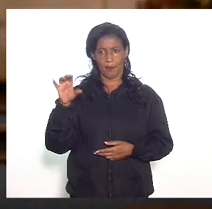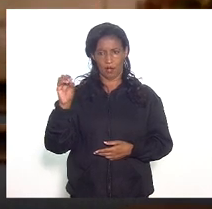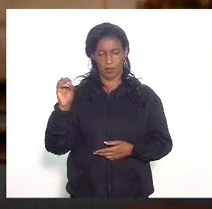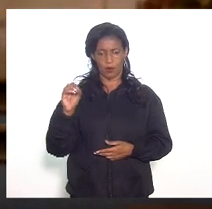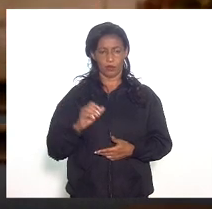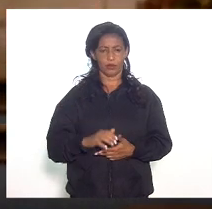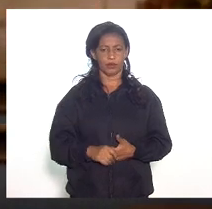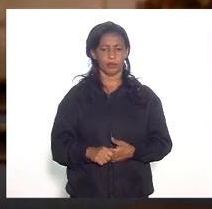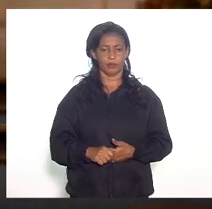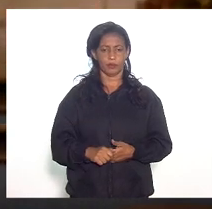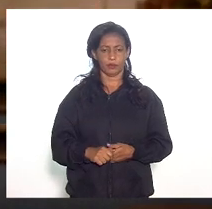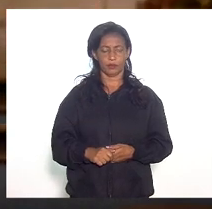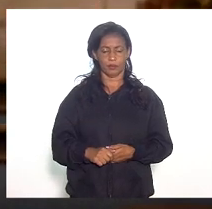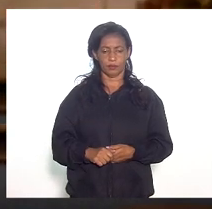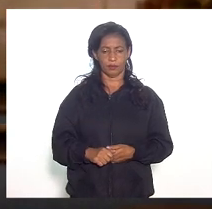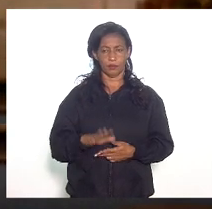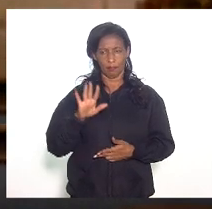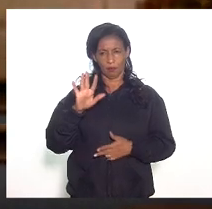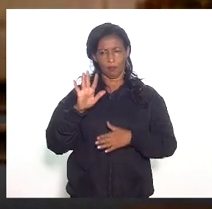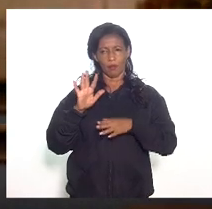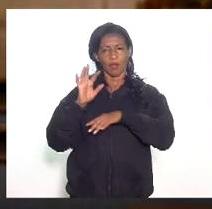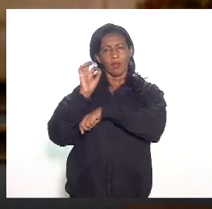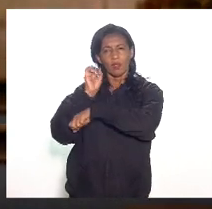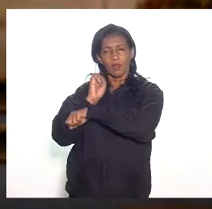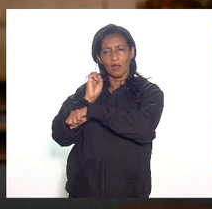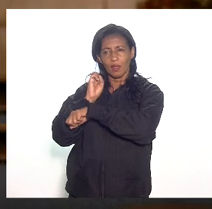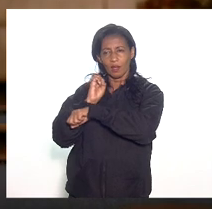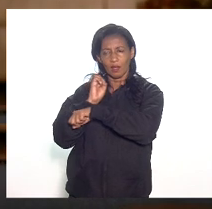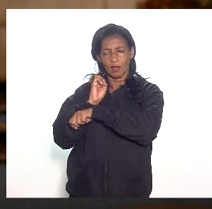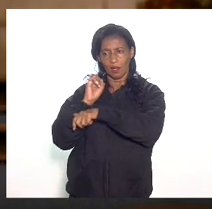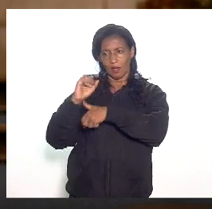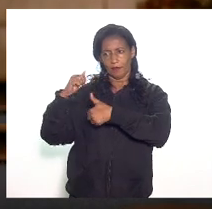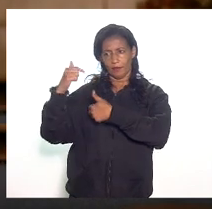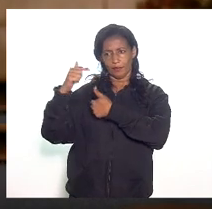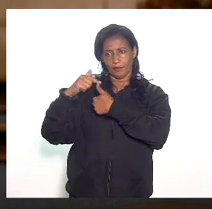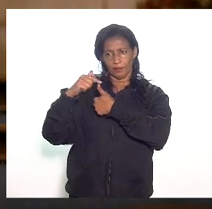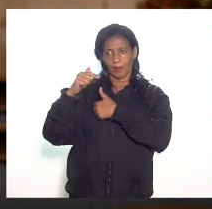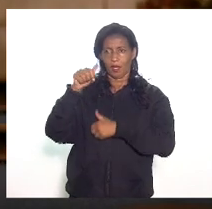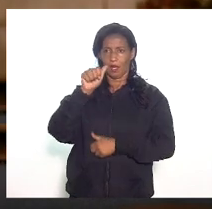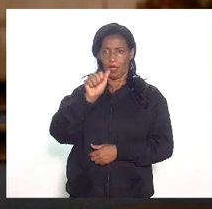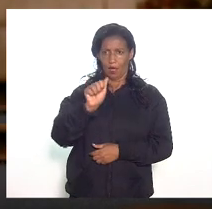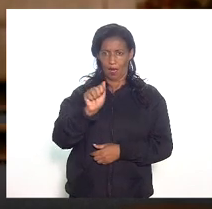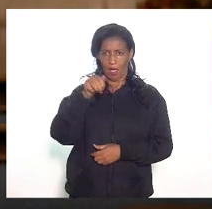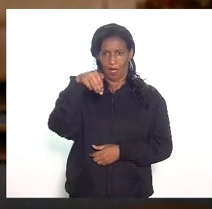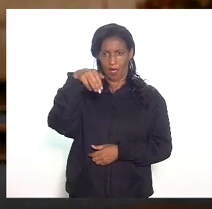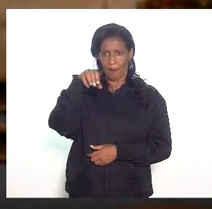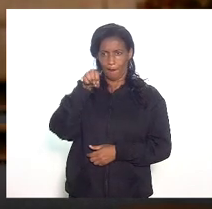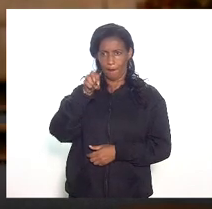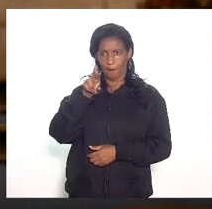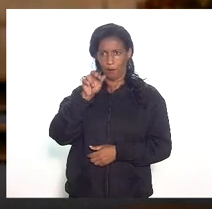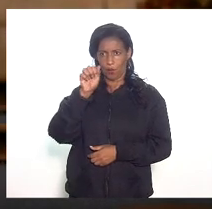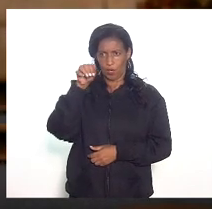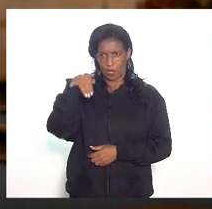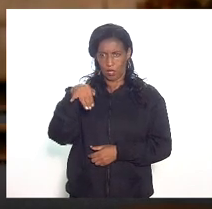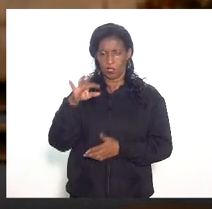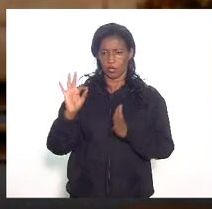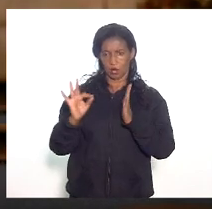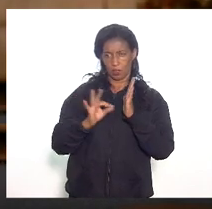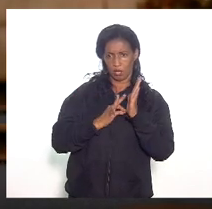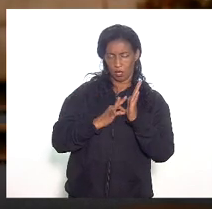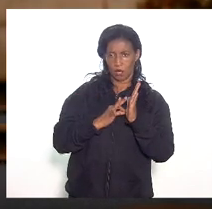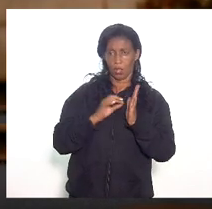um instante por favor Amorim estavam inscritos aqui estou sendo informado Luiz Paulo e